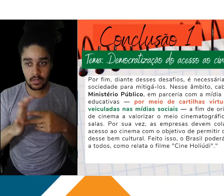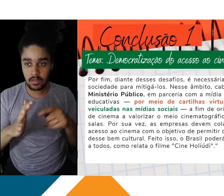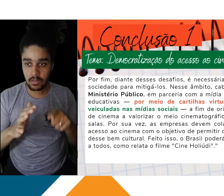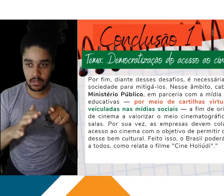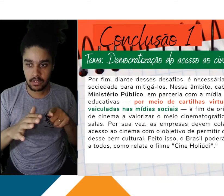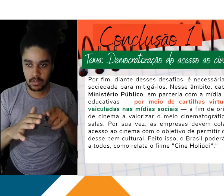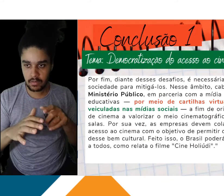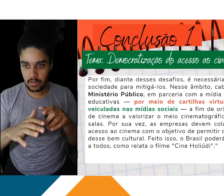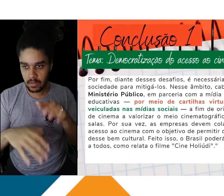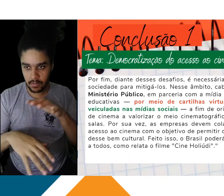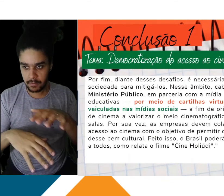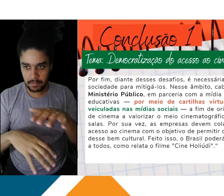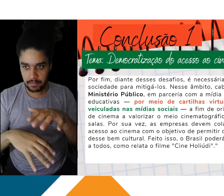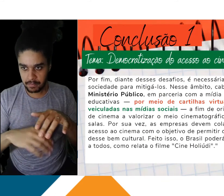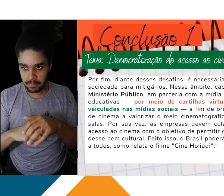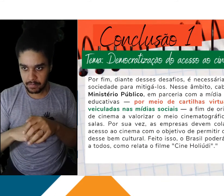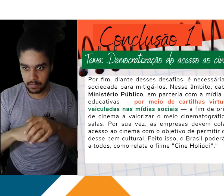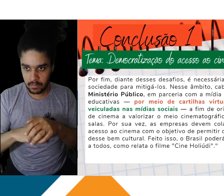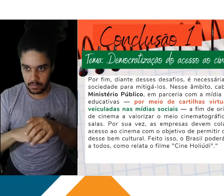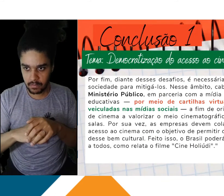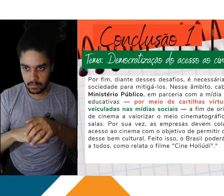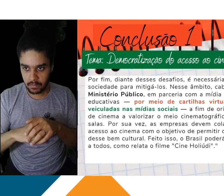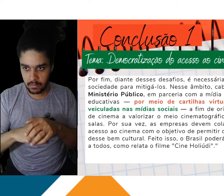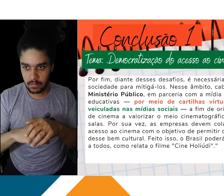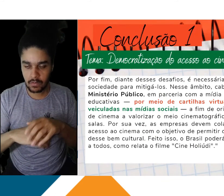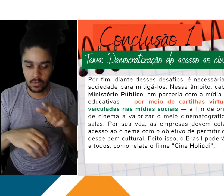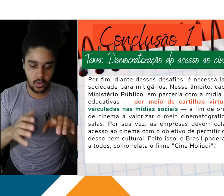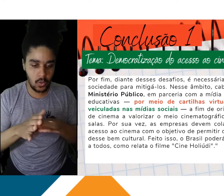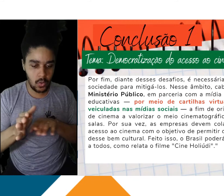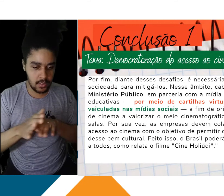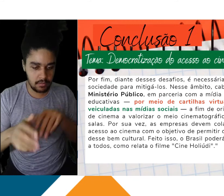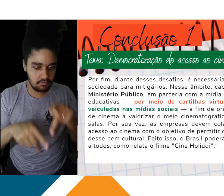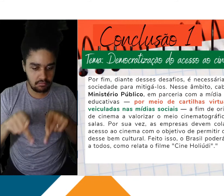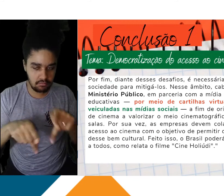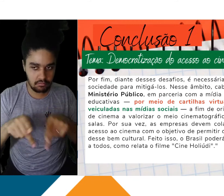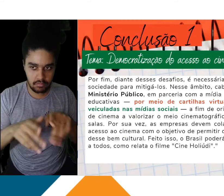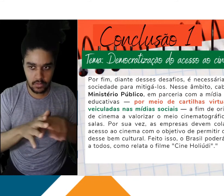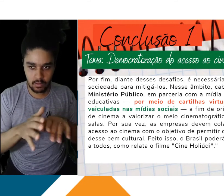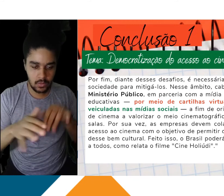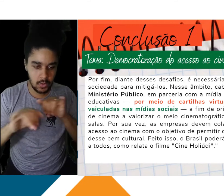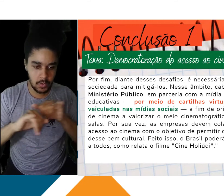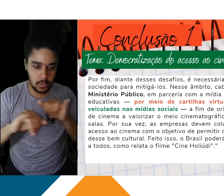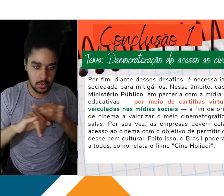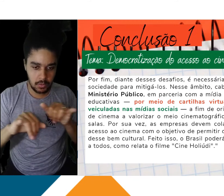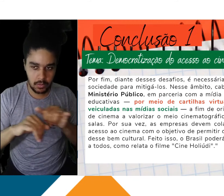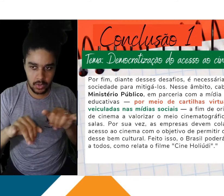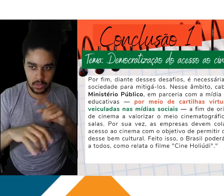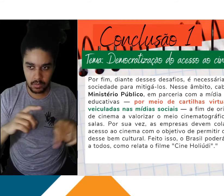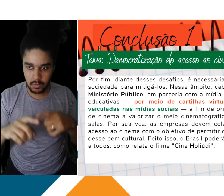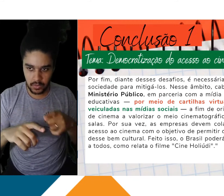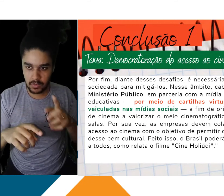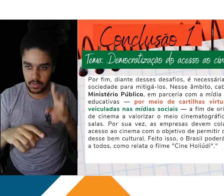mídias sociais, ou seja, aqui eu tenho o meio e tenho o meu detalhamento, a fim de orientar a população, enfim, demais do parágrafo mantém o